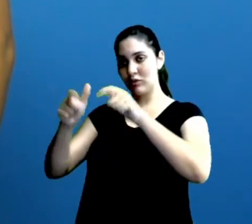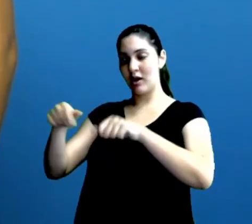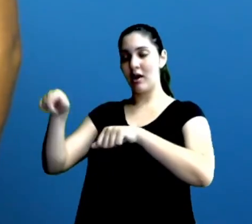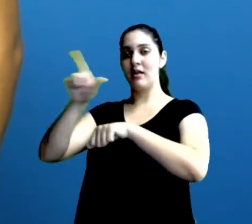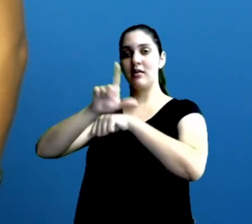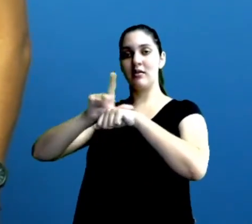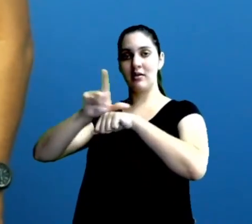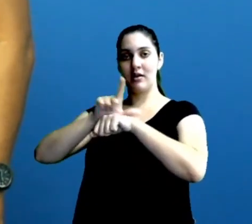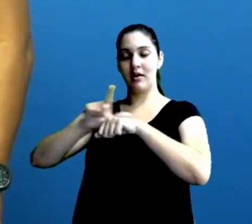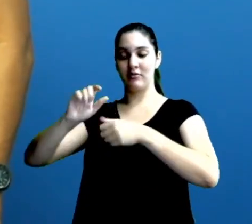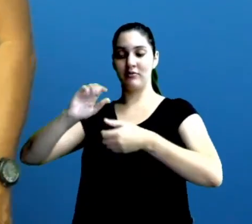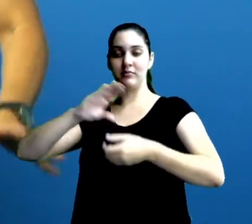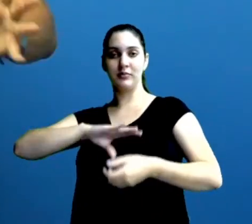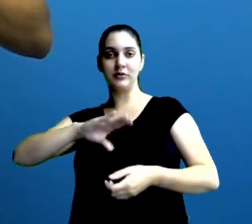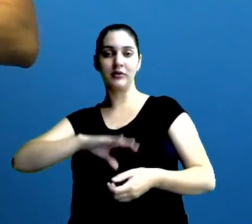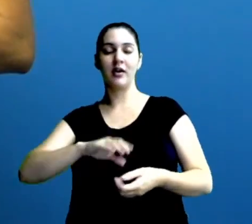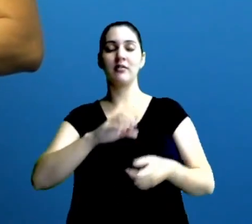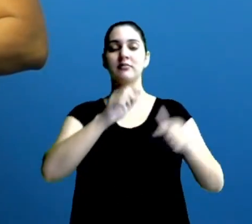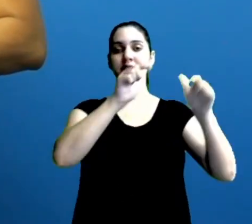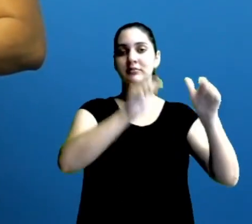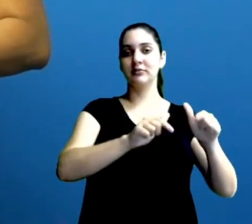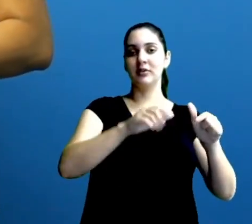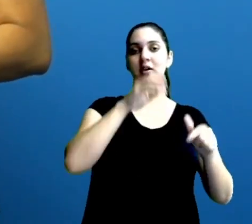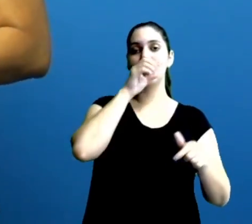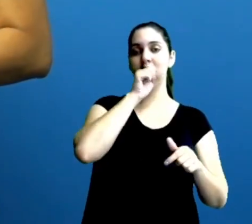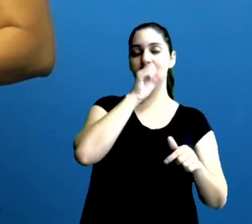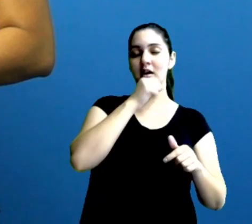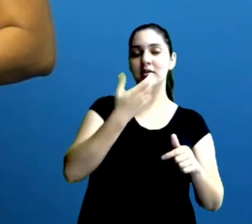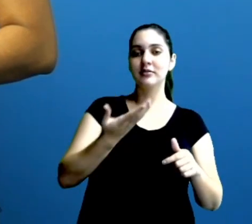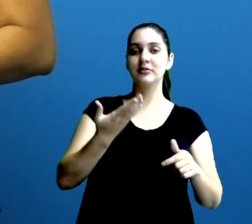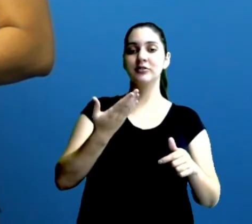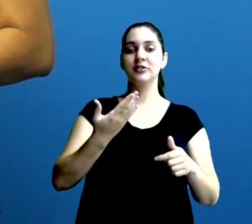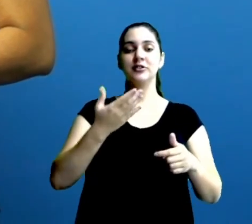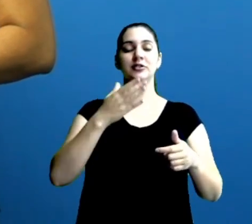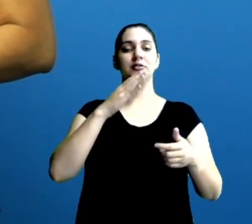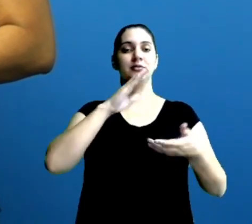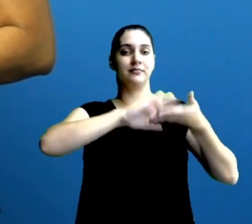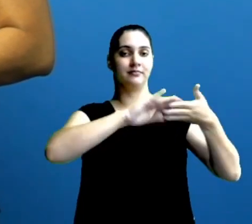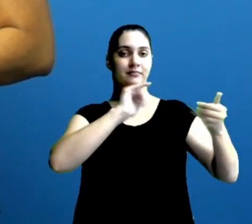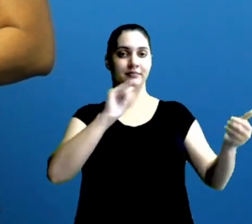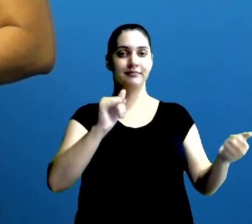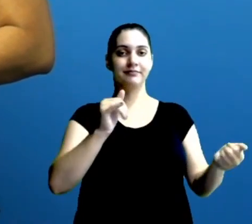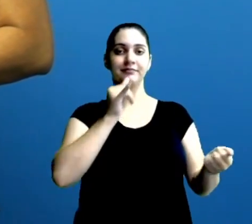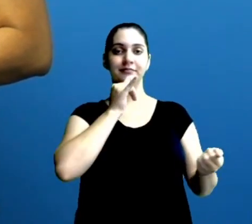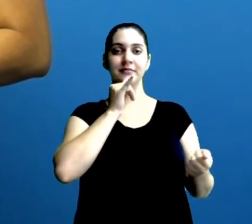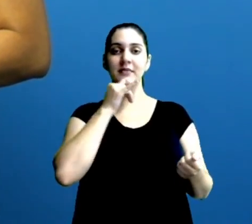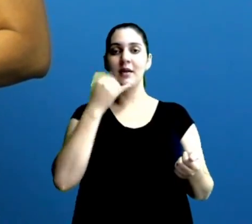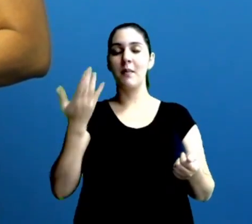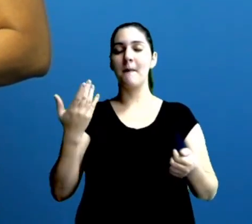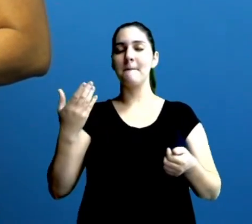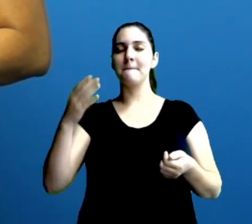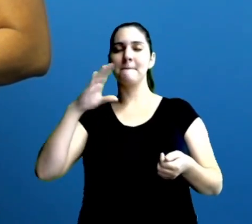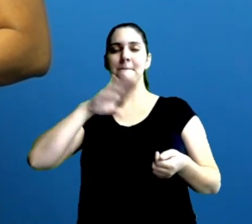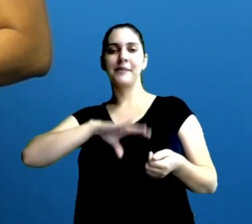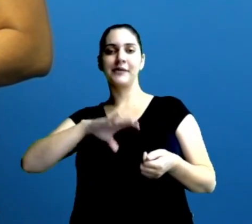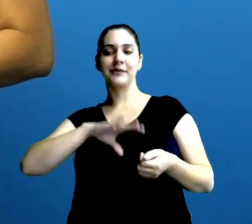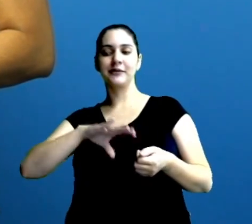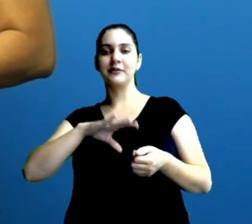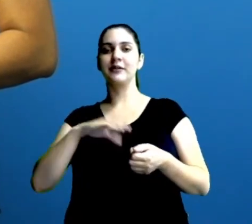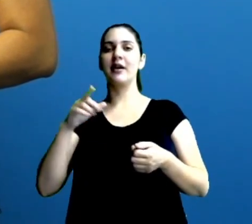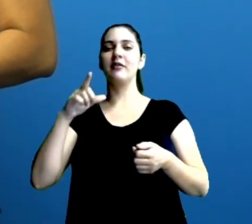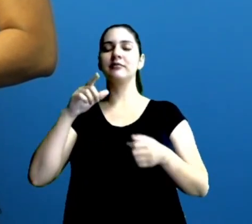a parte laranja à Espanha. Uma divisão meio injusta, né? Portugal ficou apenas com a parte do Brasil aqui que corresponde